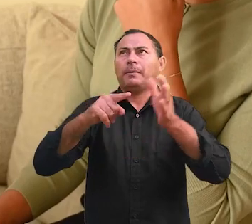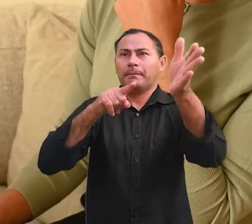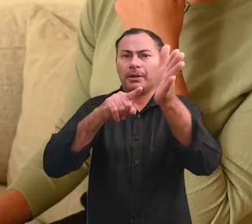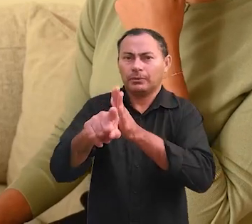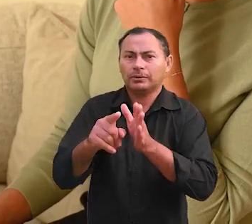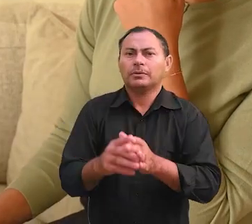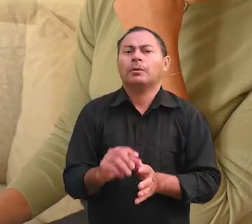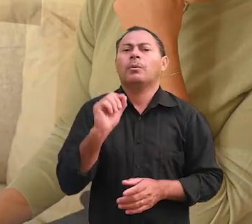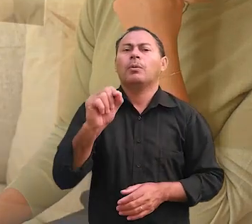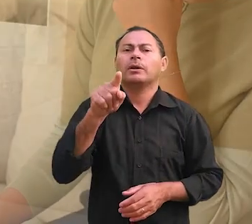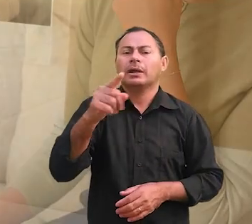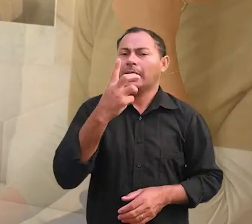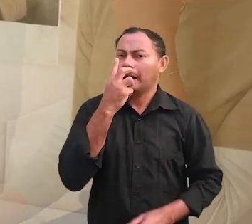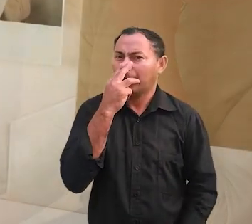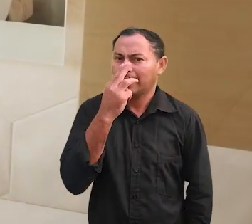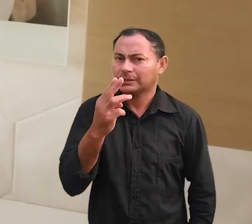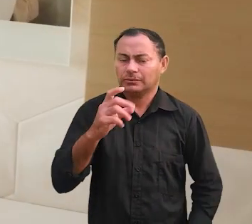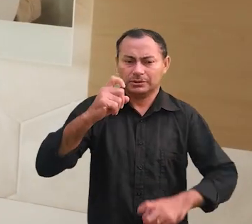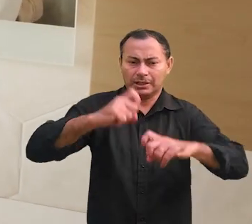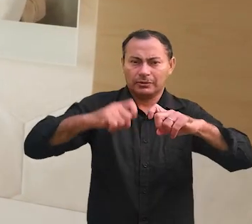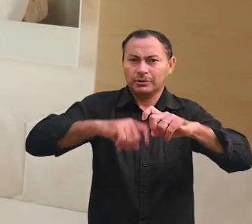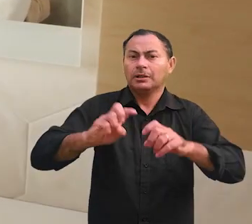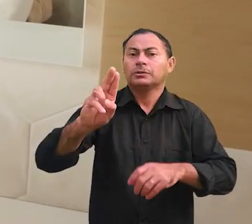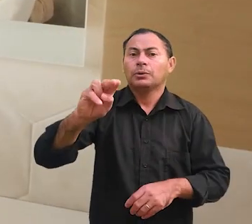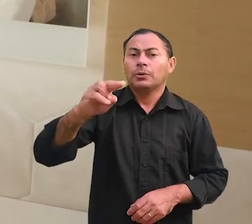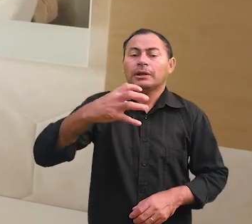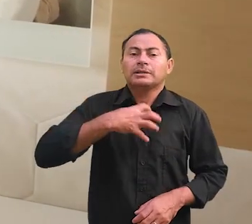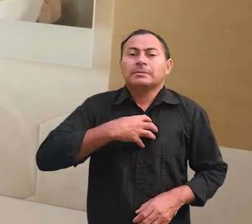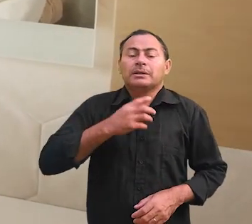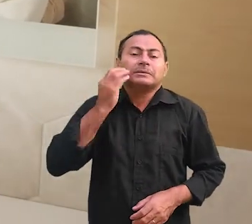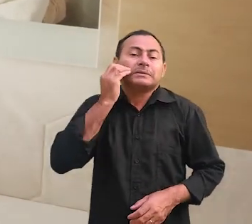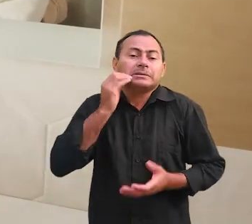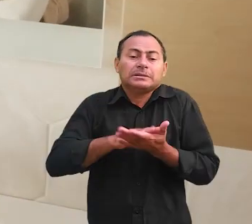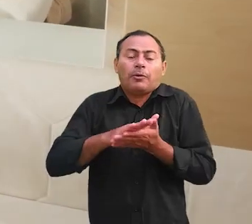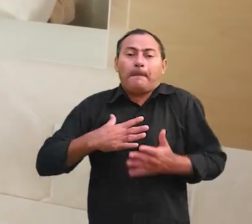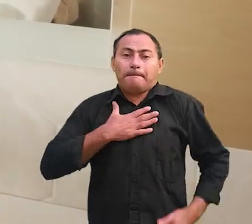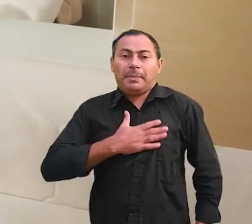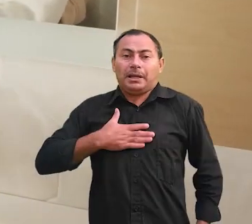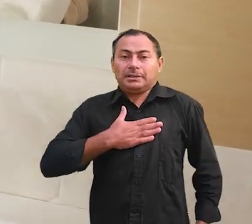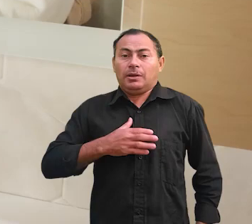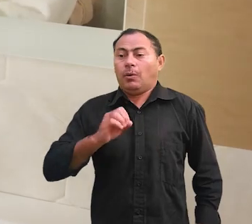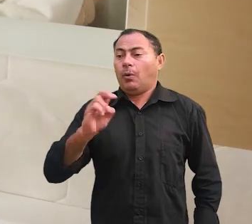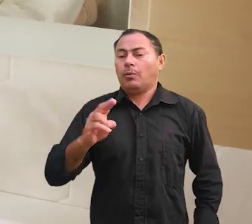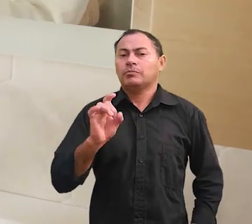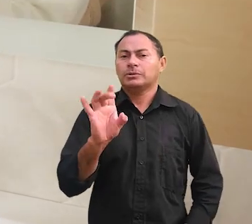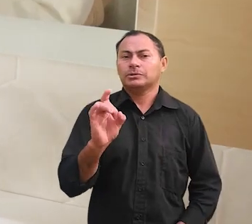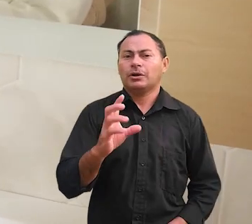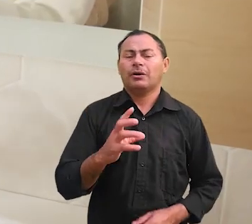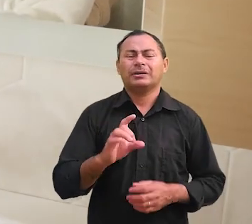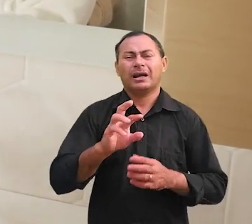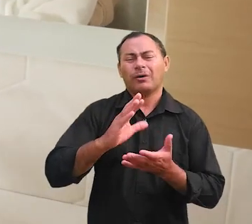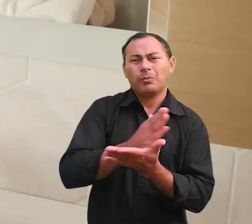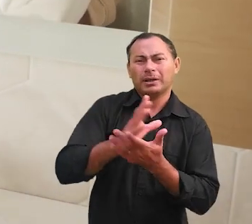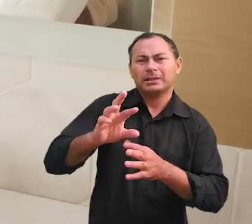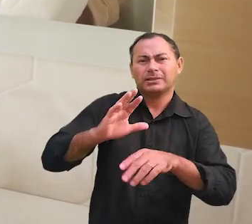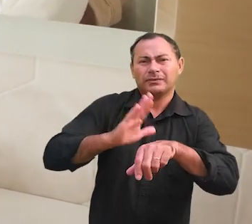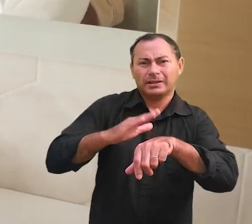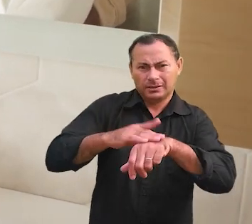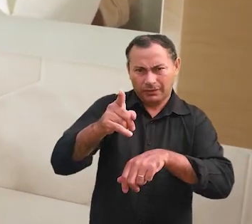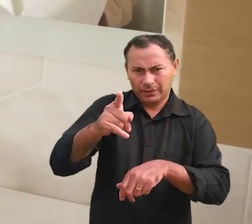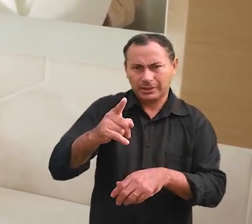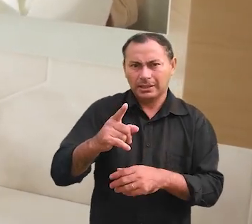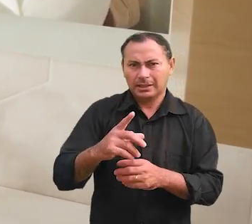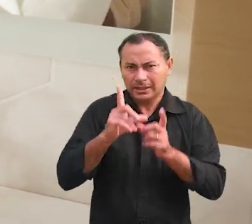fazer mais uma pergunta o que Você acharia do sexo se nunca esperei o brasileiro si só raramente